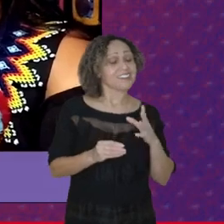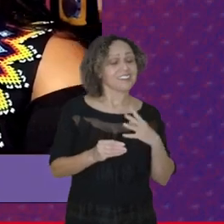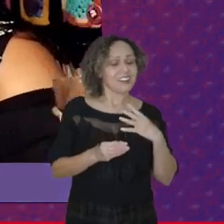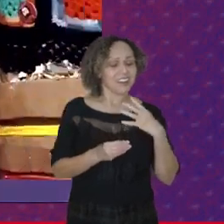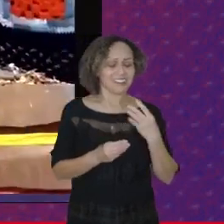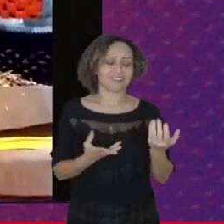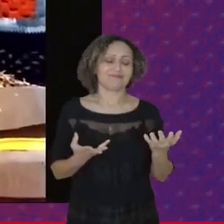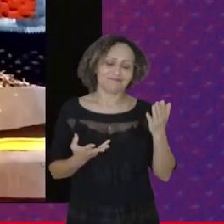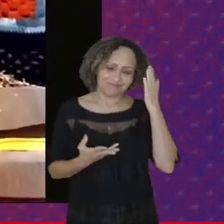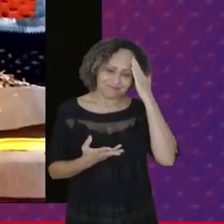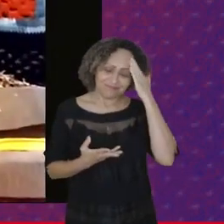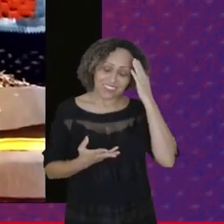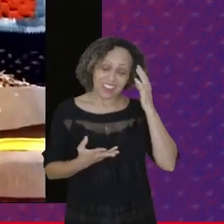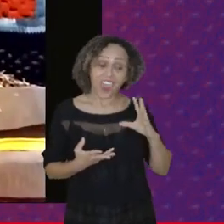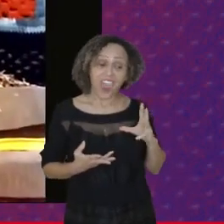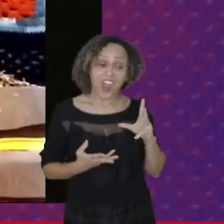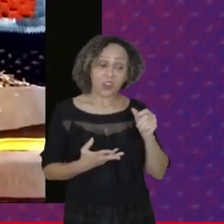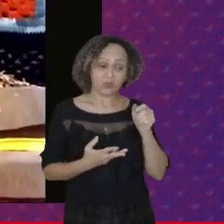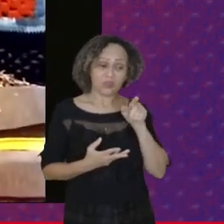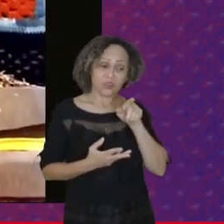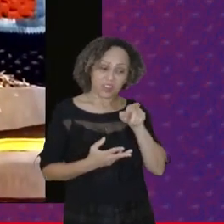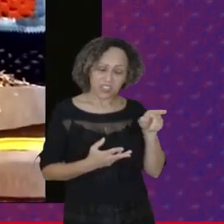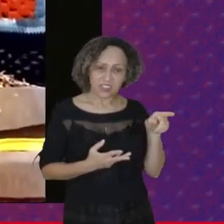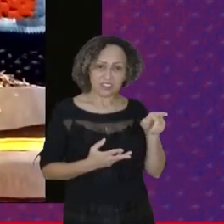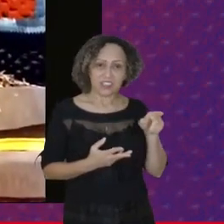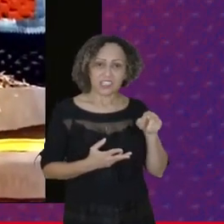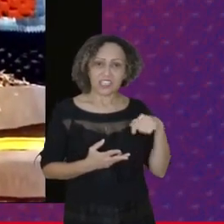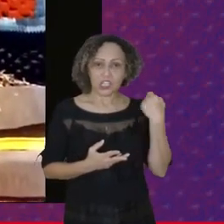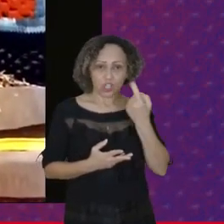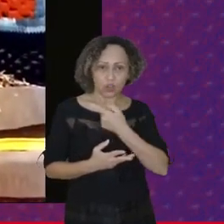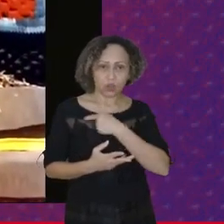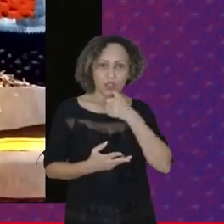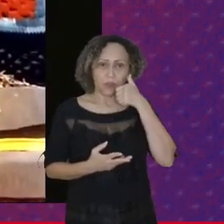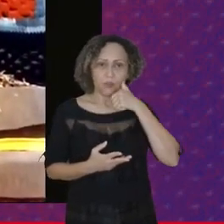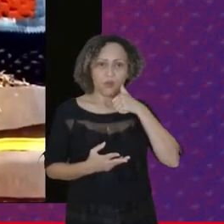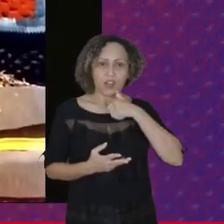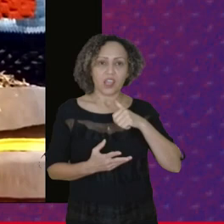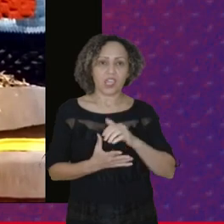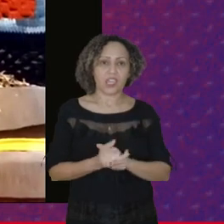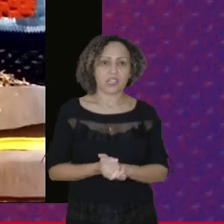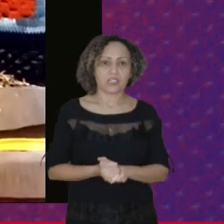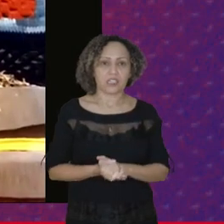né? É tudo isso que nós